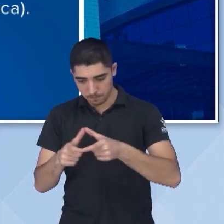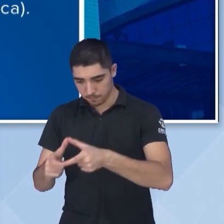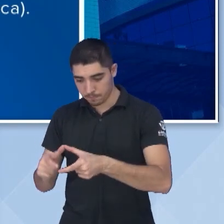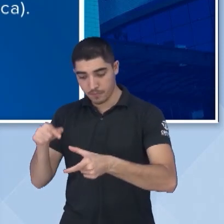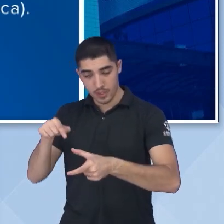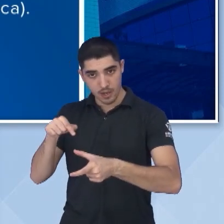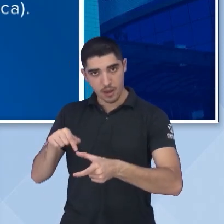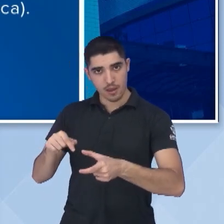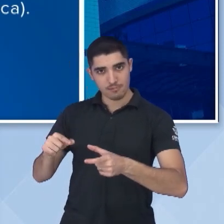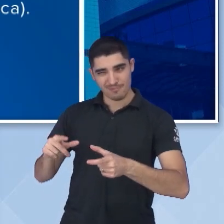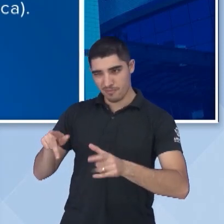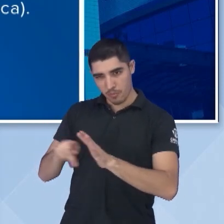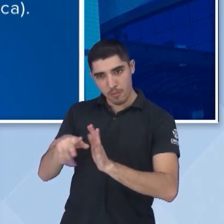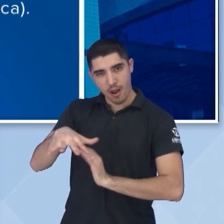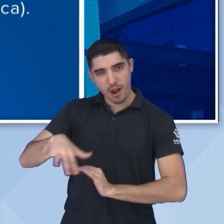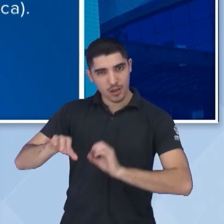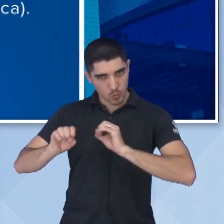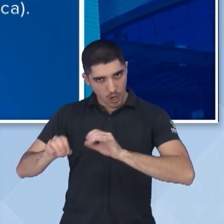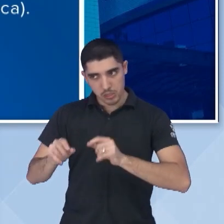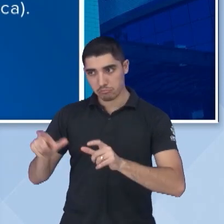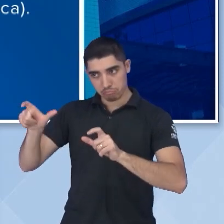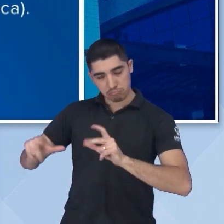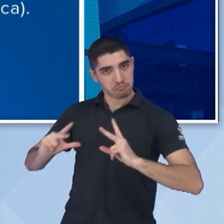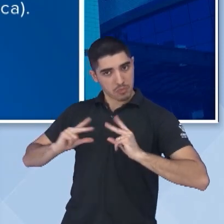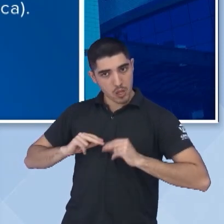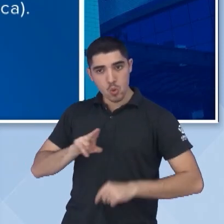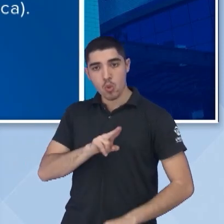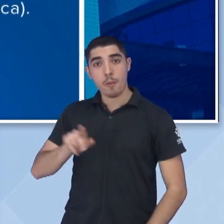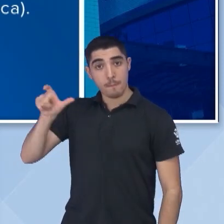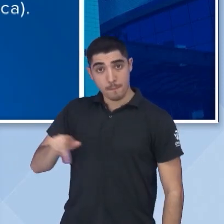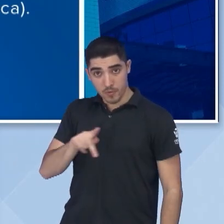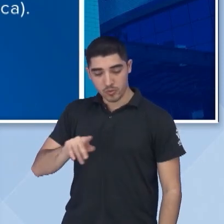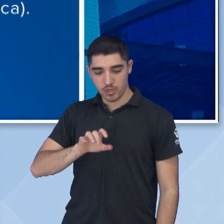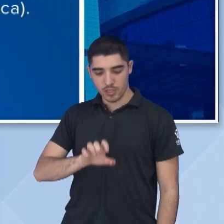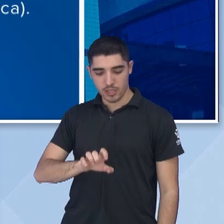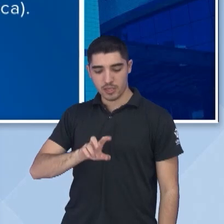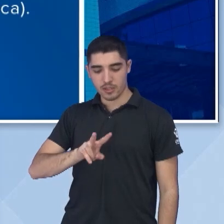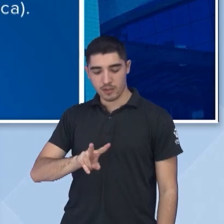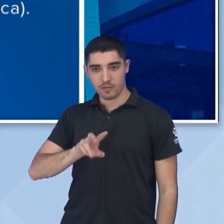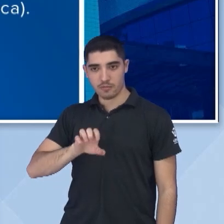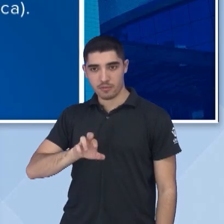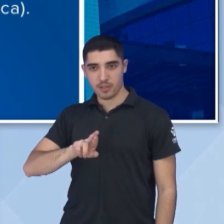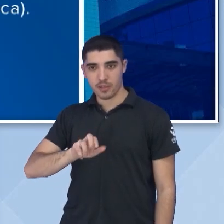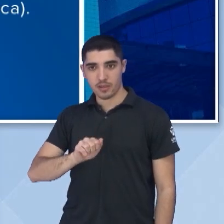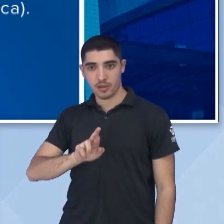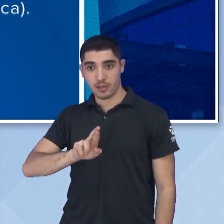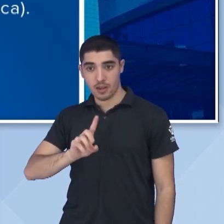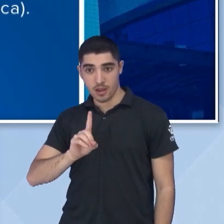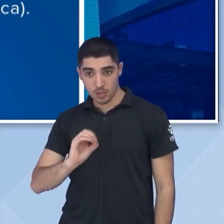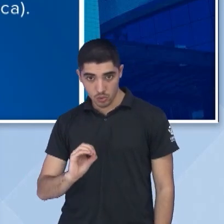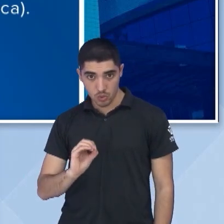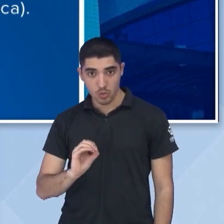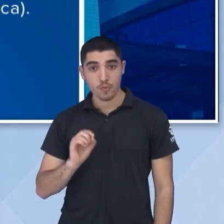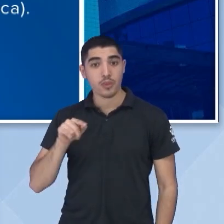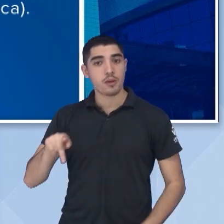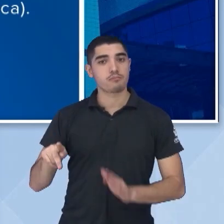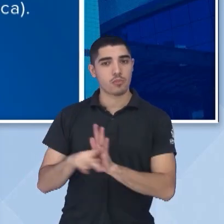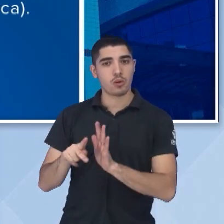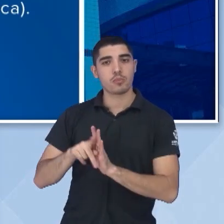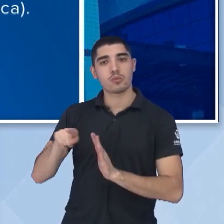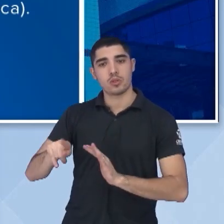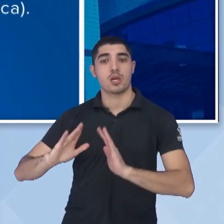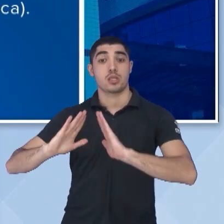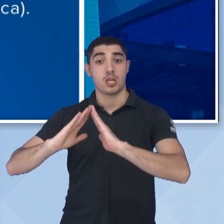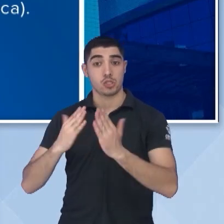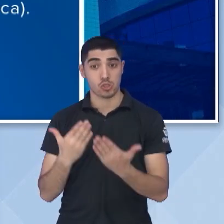Educacional, professor Everardo Miranda Passos, à Escola Estadual Professora Maria